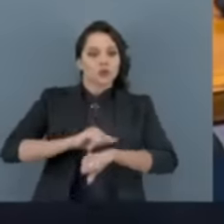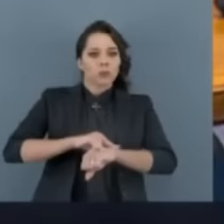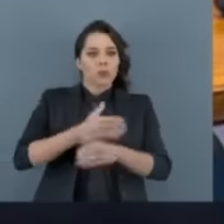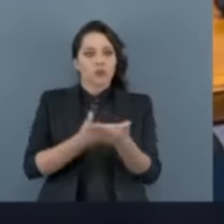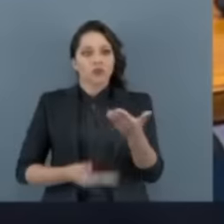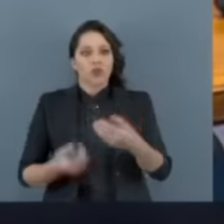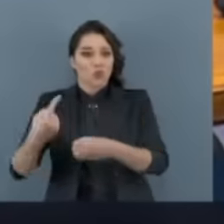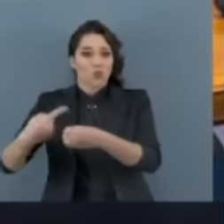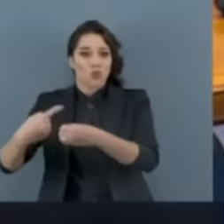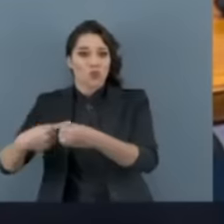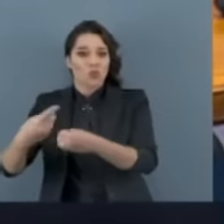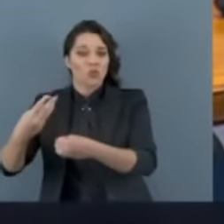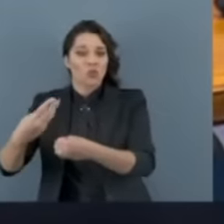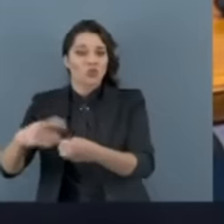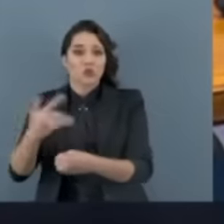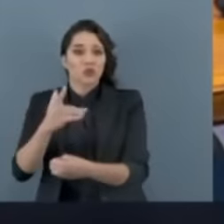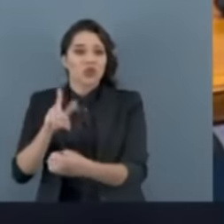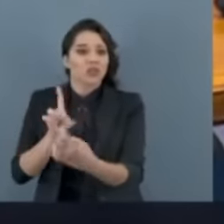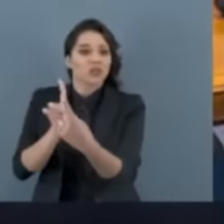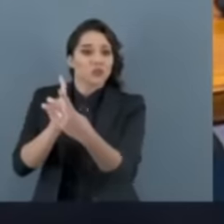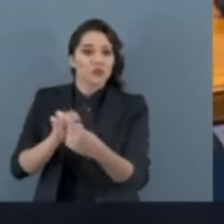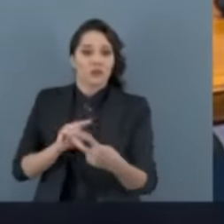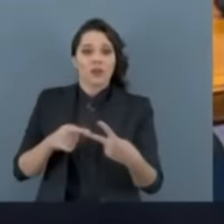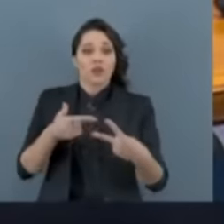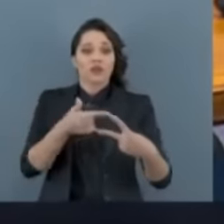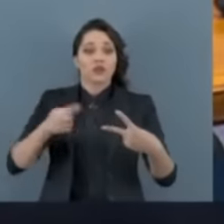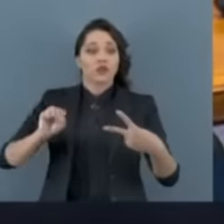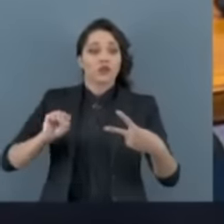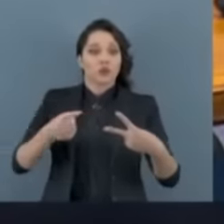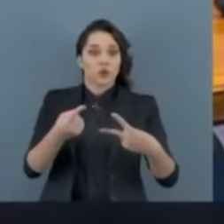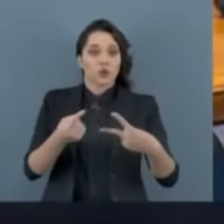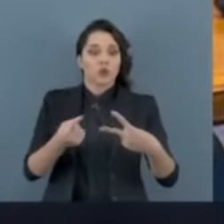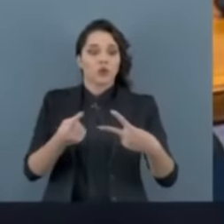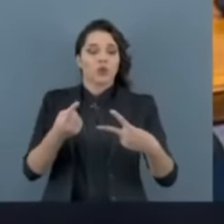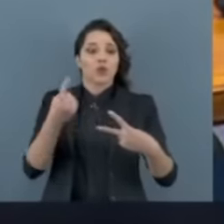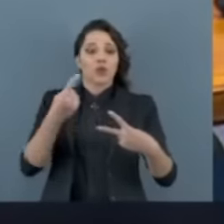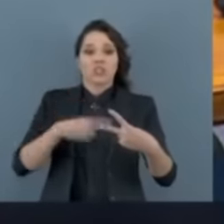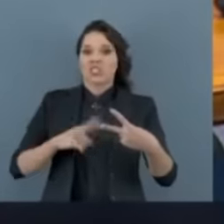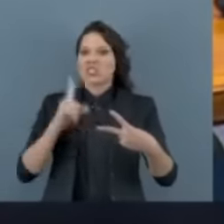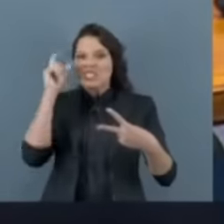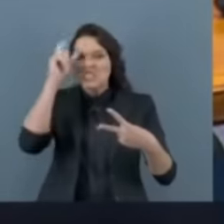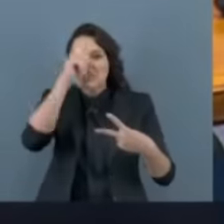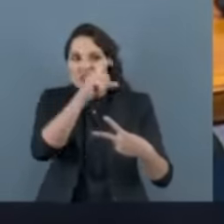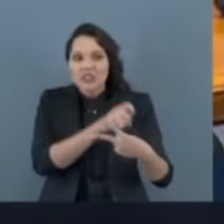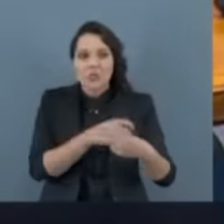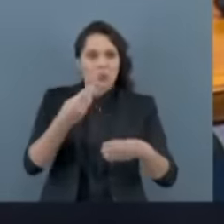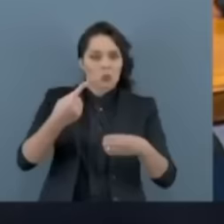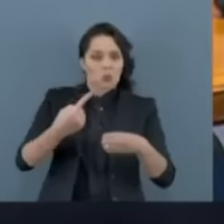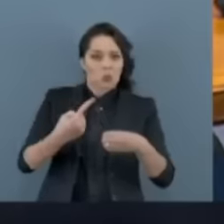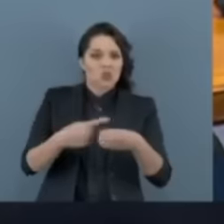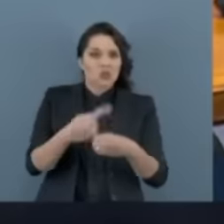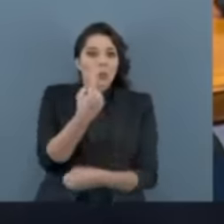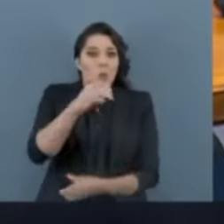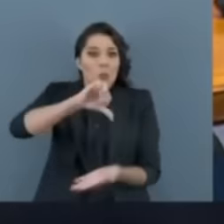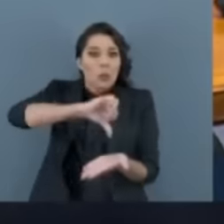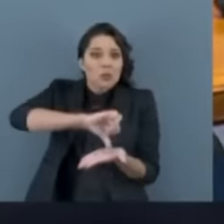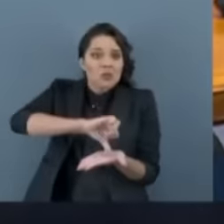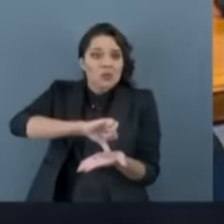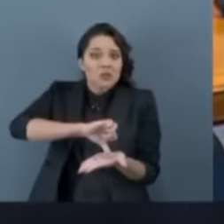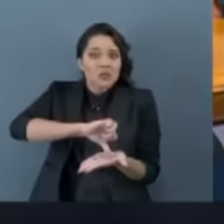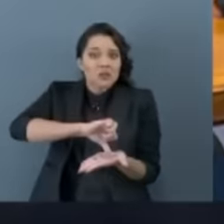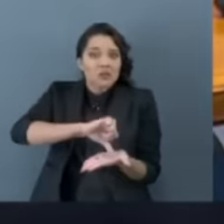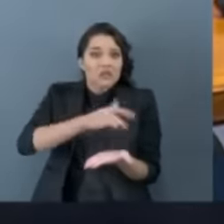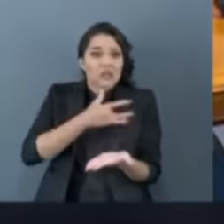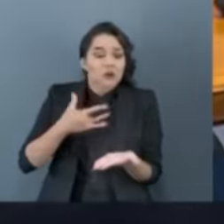que não faz esse tipo de atendimento. 28 mil procedimentos de alta e média complexidade num município que só tem postinho de saúde. Então esse